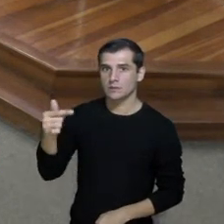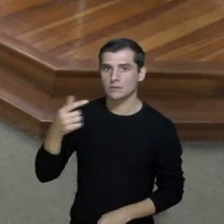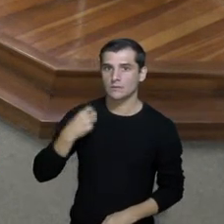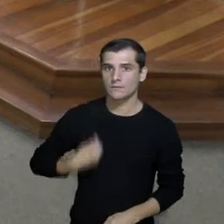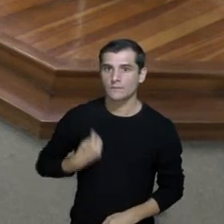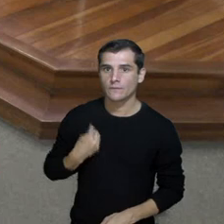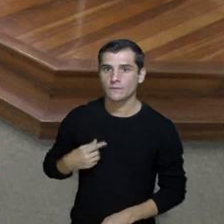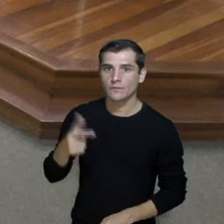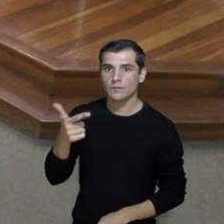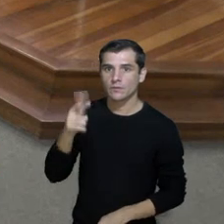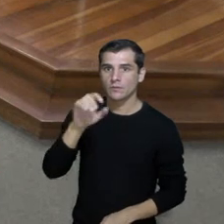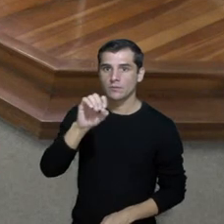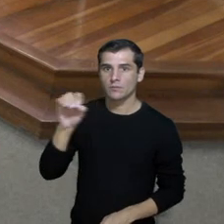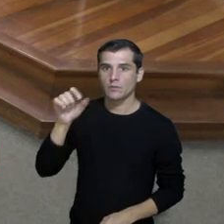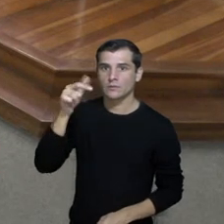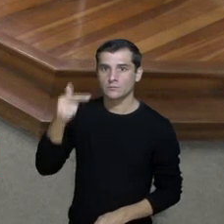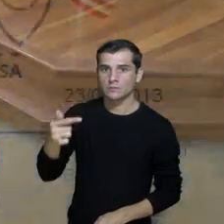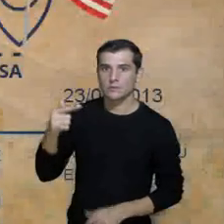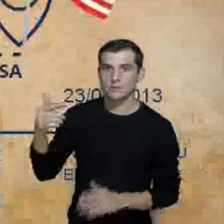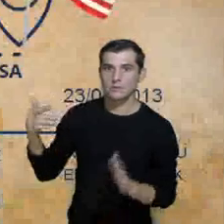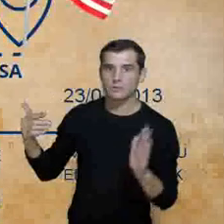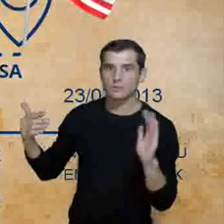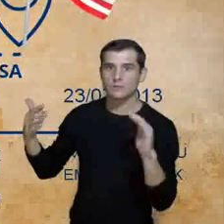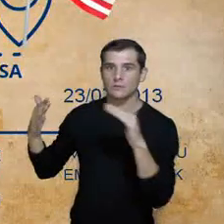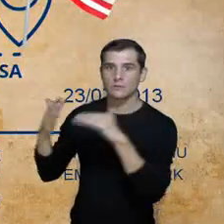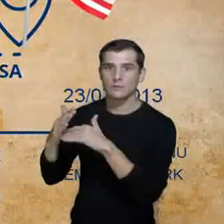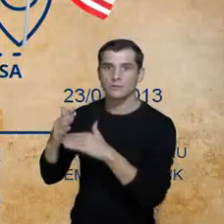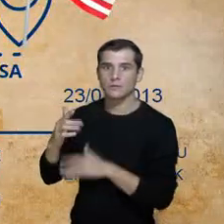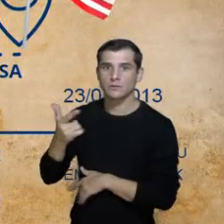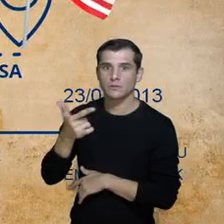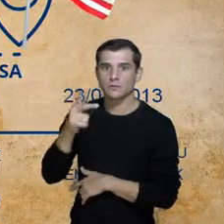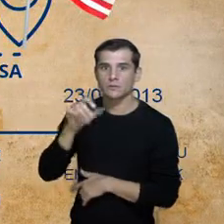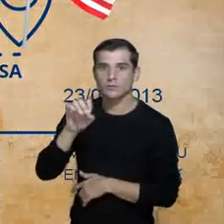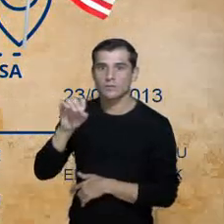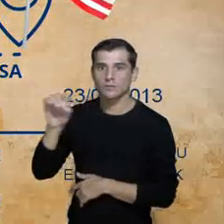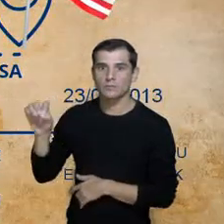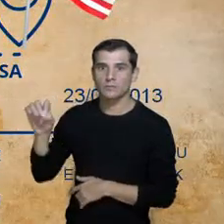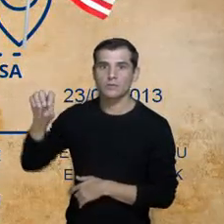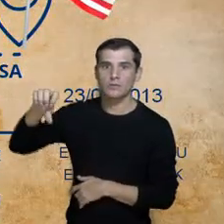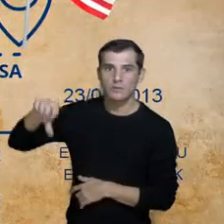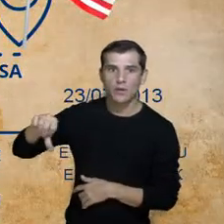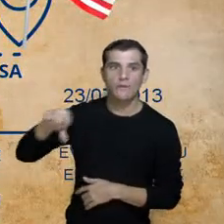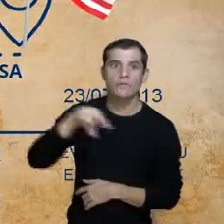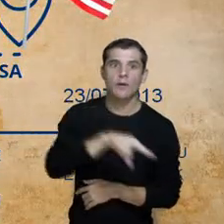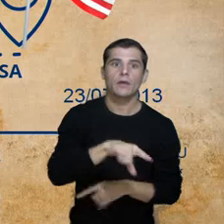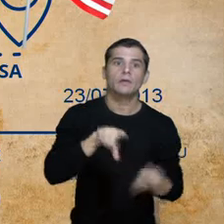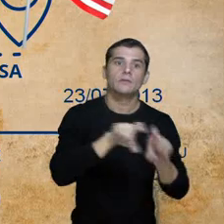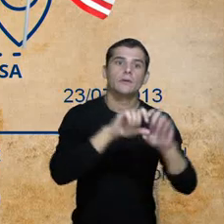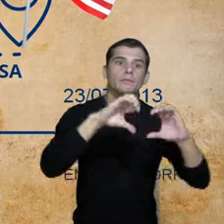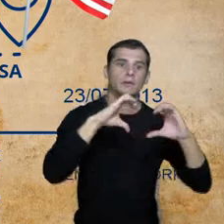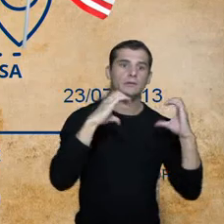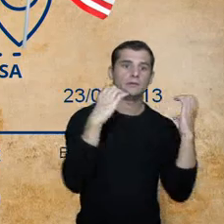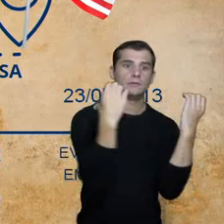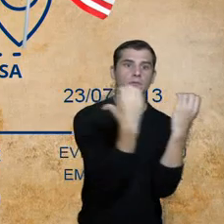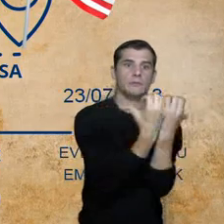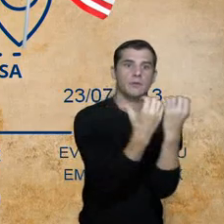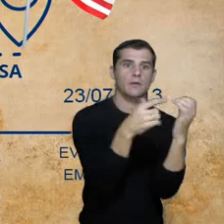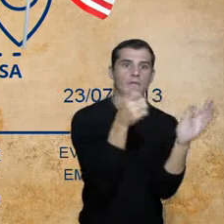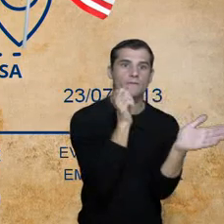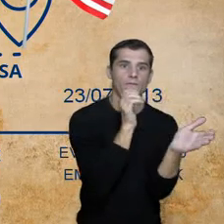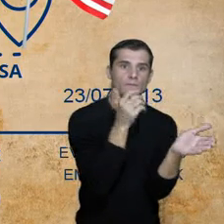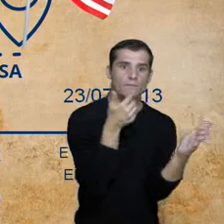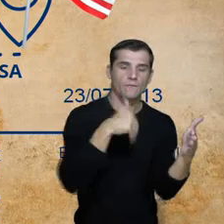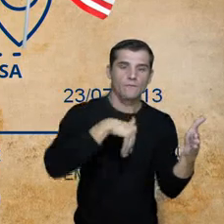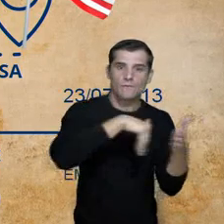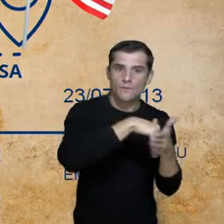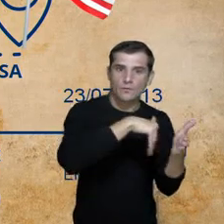eh entou entrou nos estádios de futebol entrou no aí no que o Galvão Beno na própria televisão lá